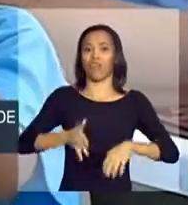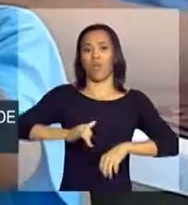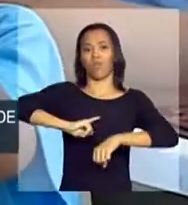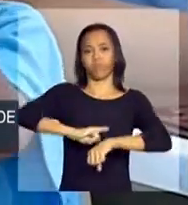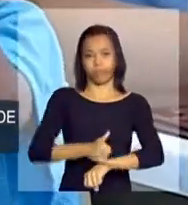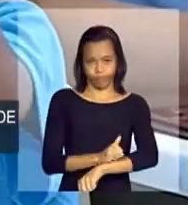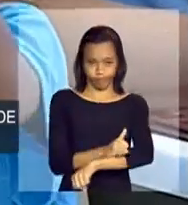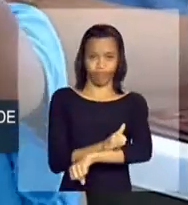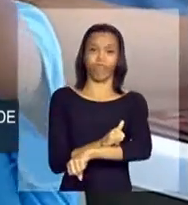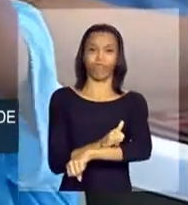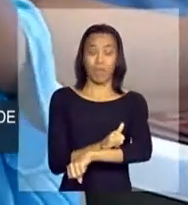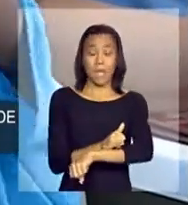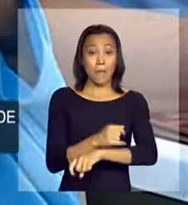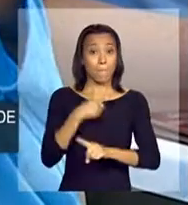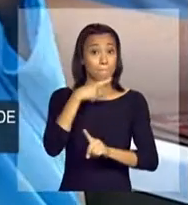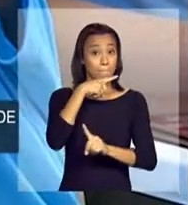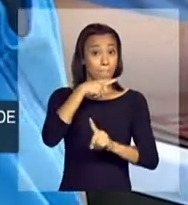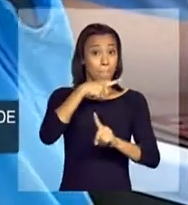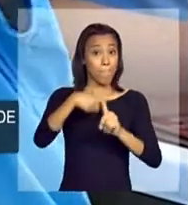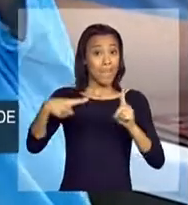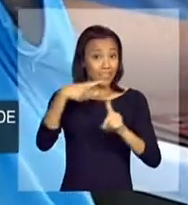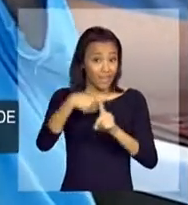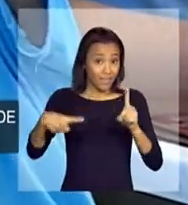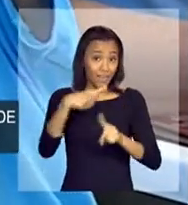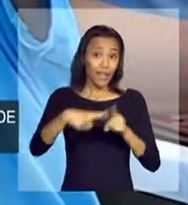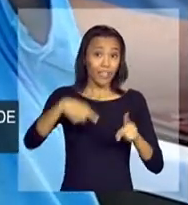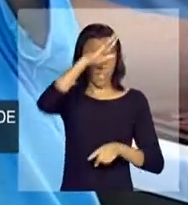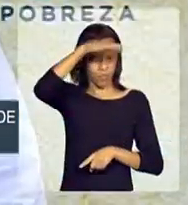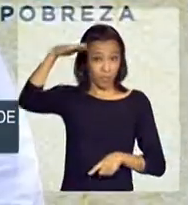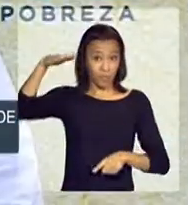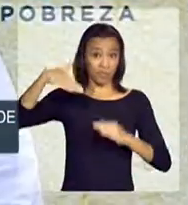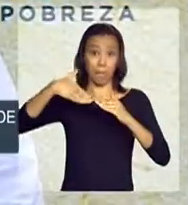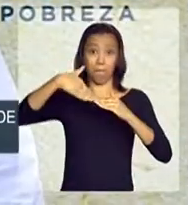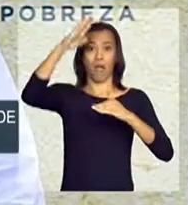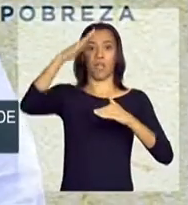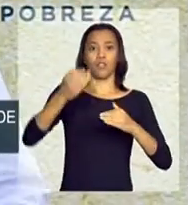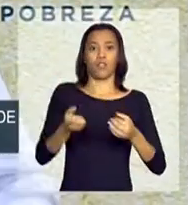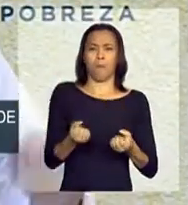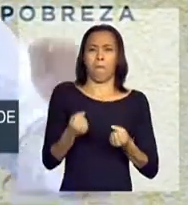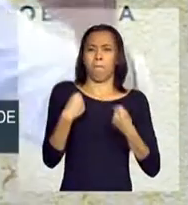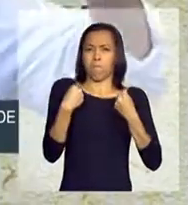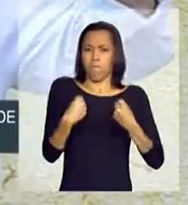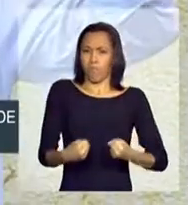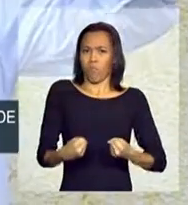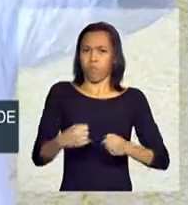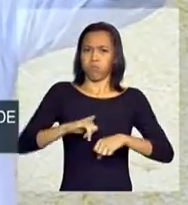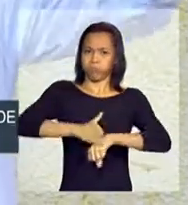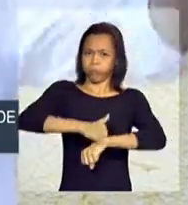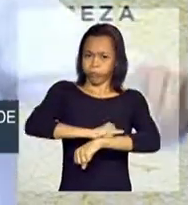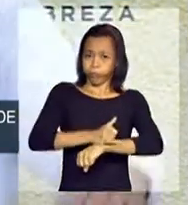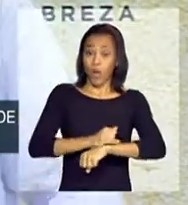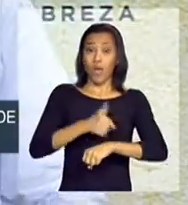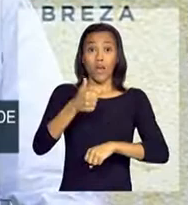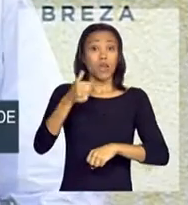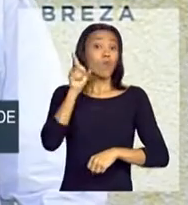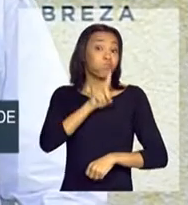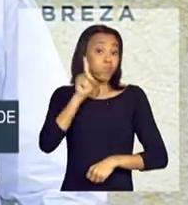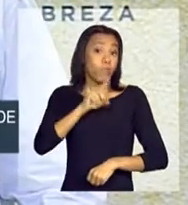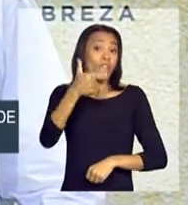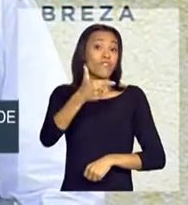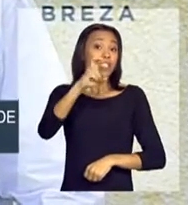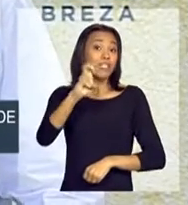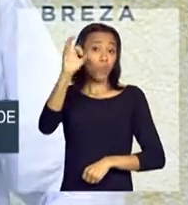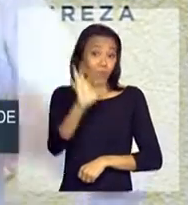obesa e metade da nossa população adulta está acima do peso os Estados Unidos é 25 porcento